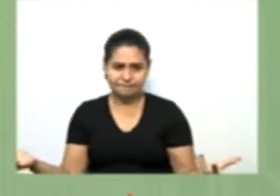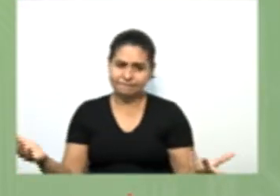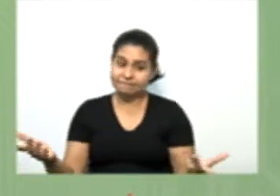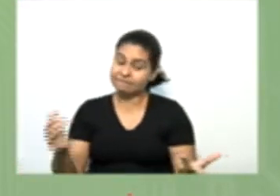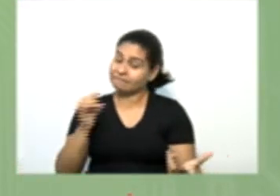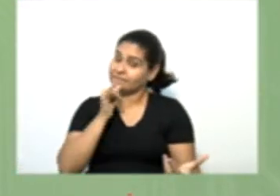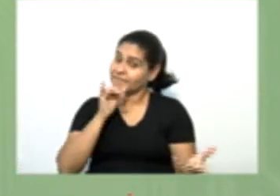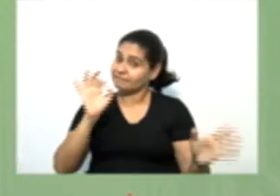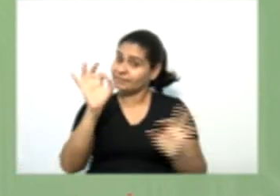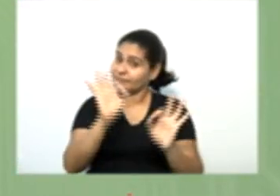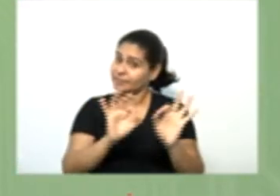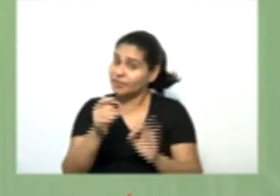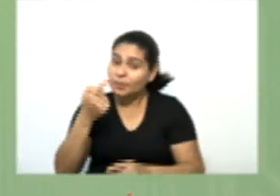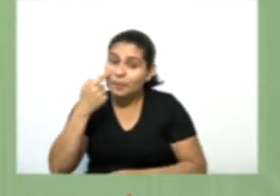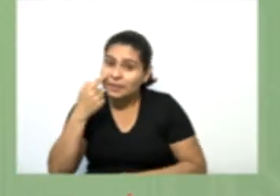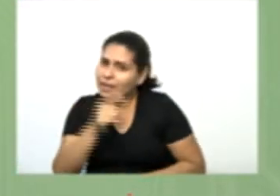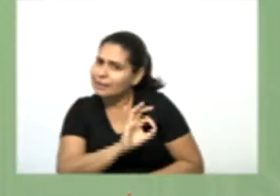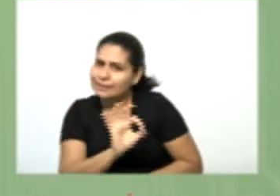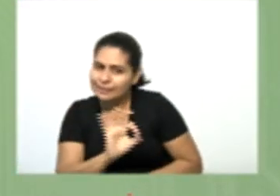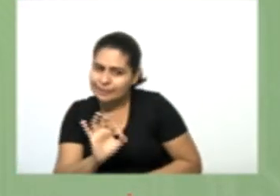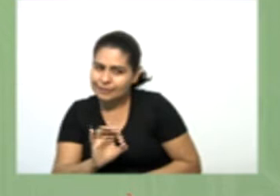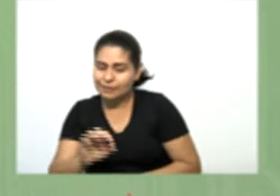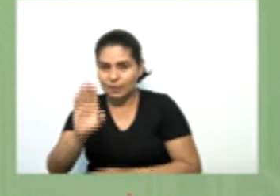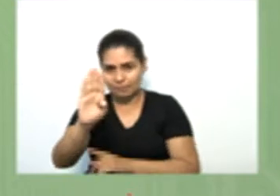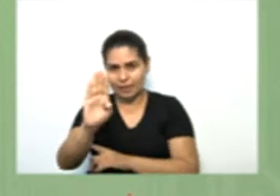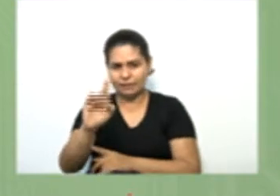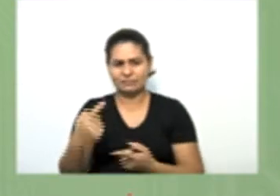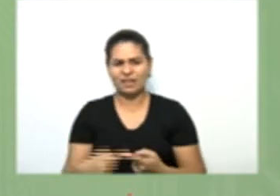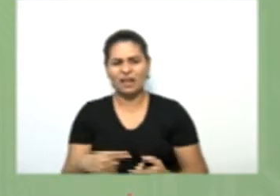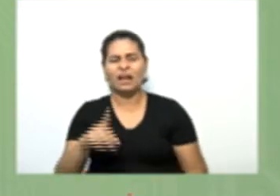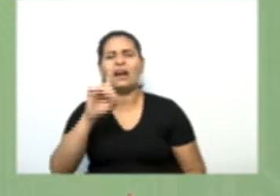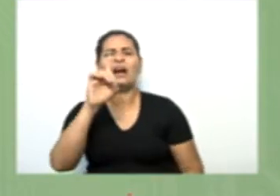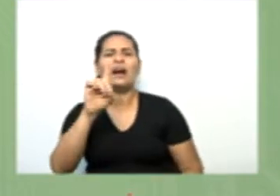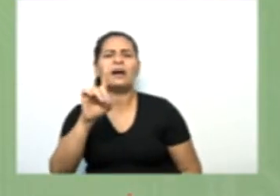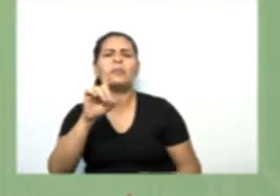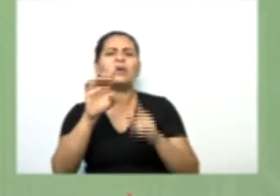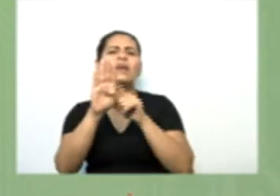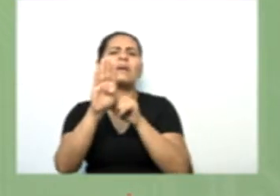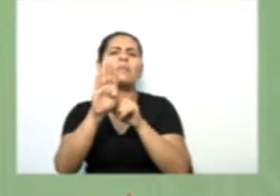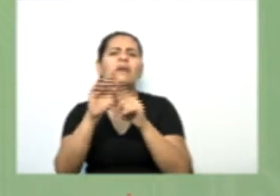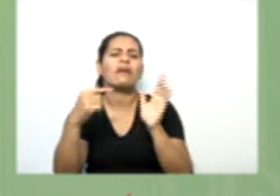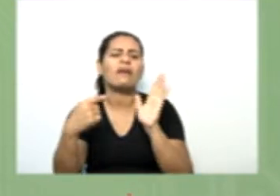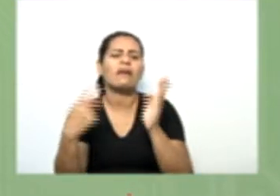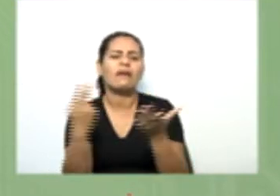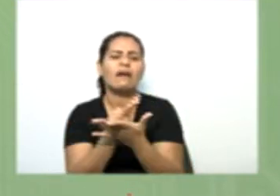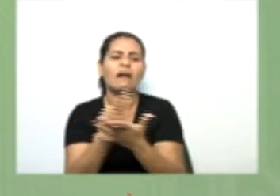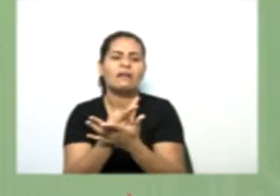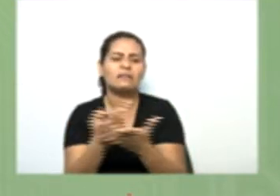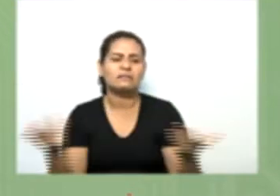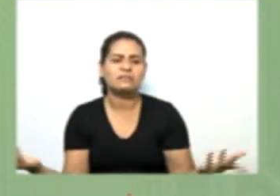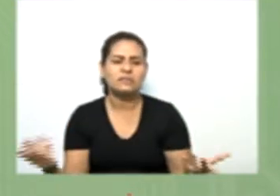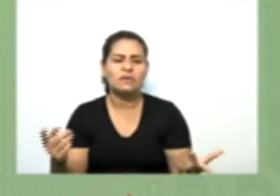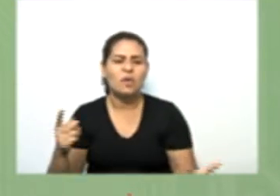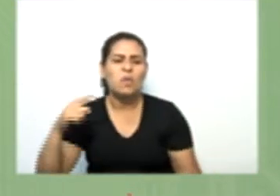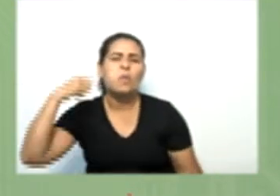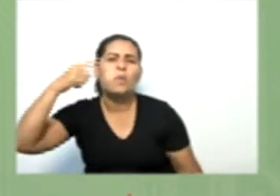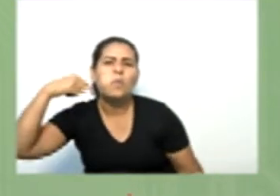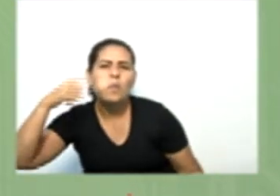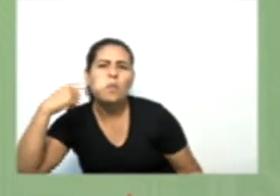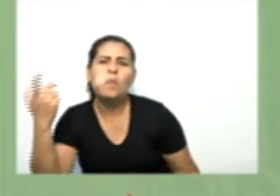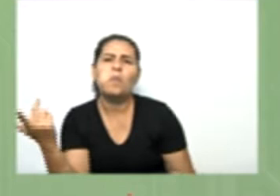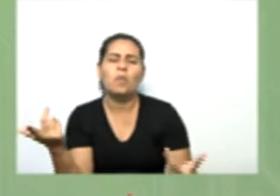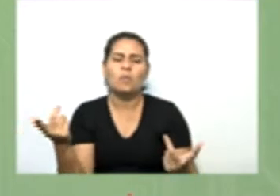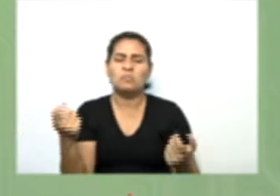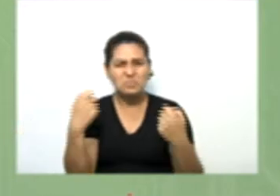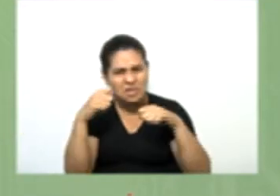Adversária e não planejada, não, com certeza não. Ah, por que a D está errada, professor? Com advogado e não advogado? Não precisa nem de